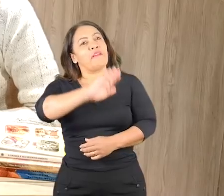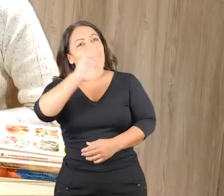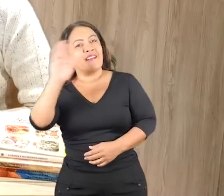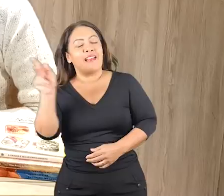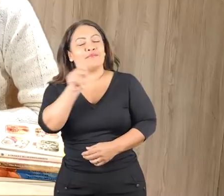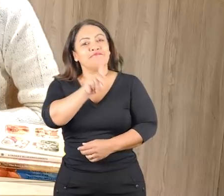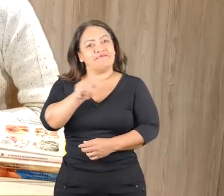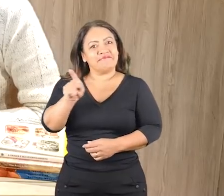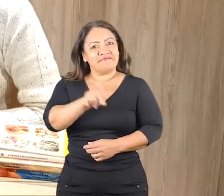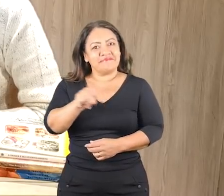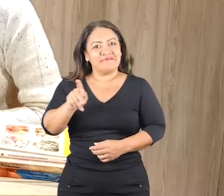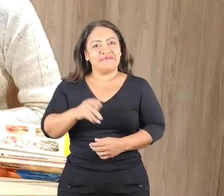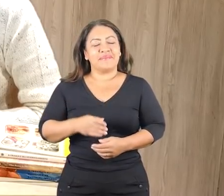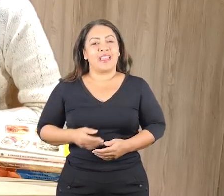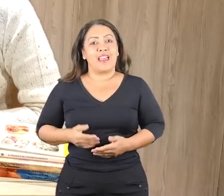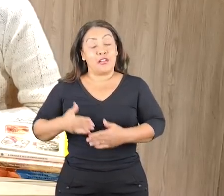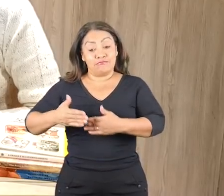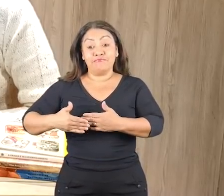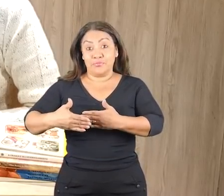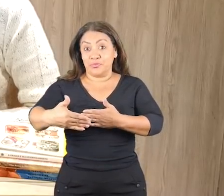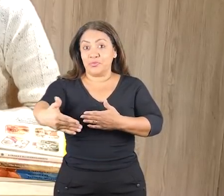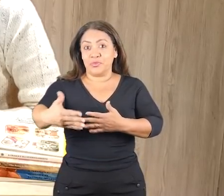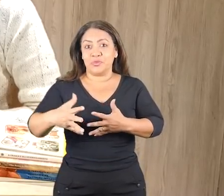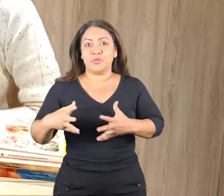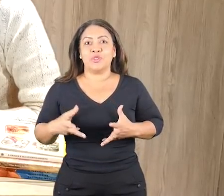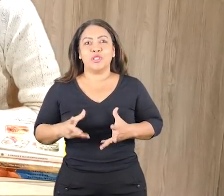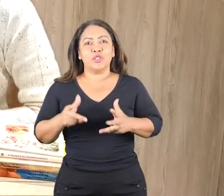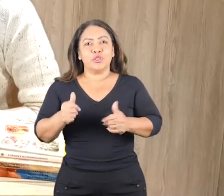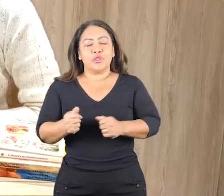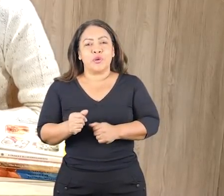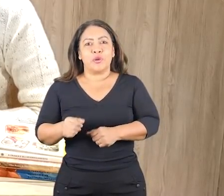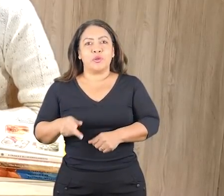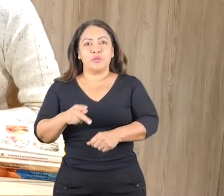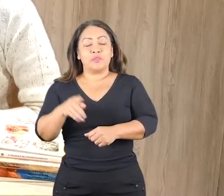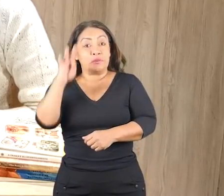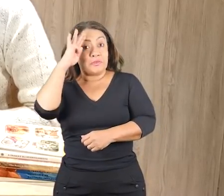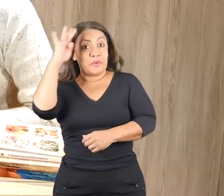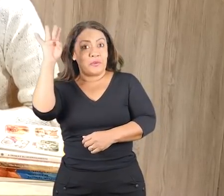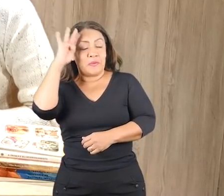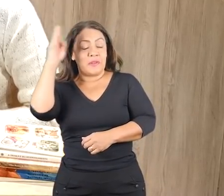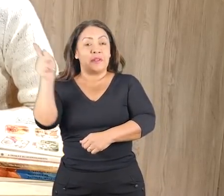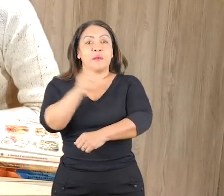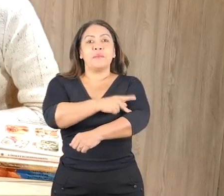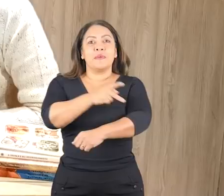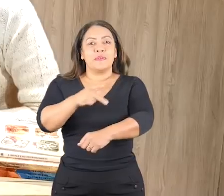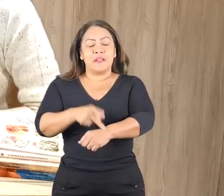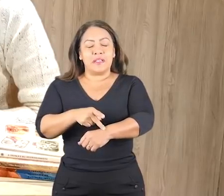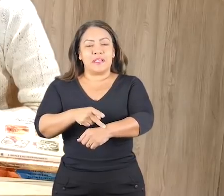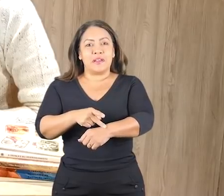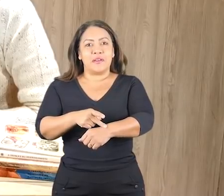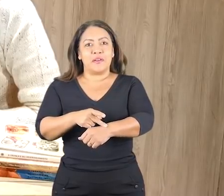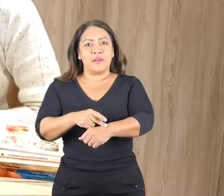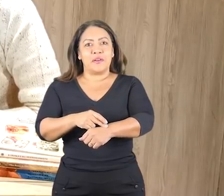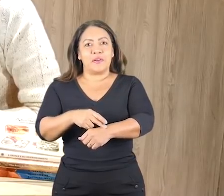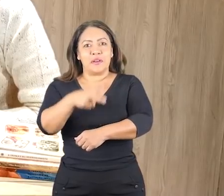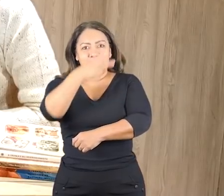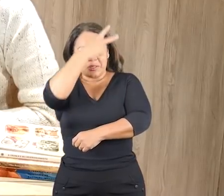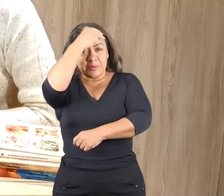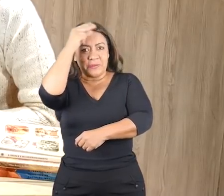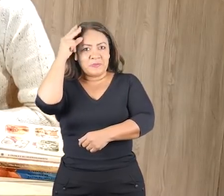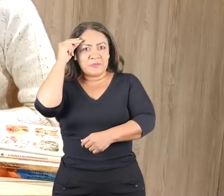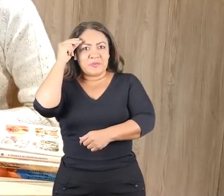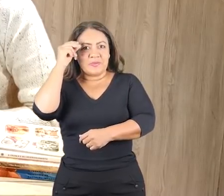Olá, professores! Dando continuidade no programa de reflexões pedagógicas da rede, a equipe da